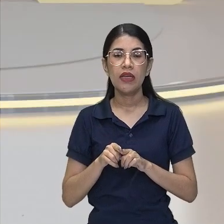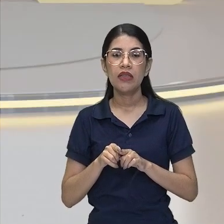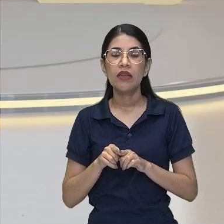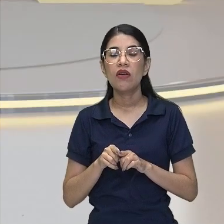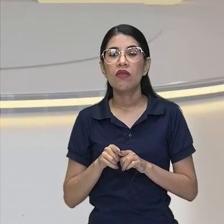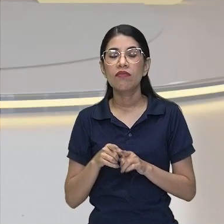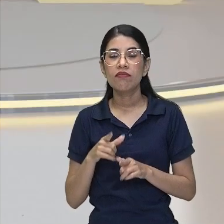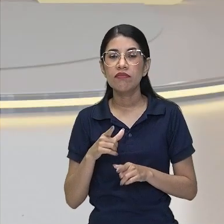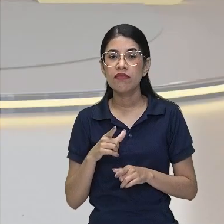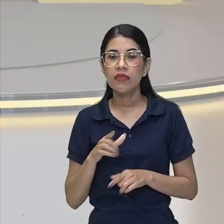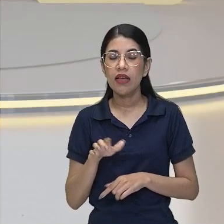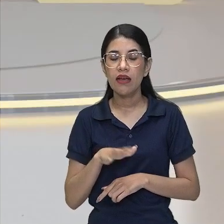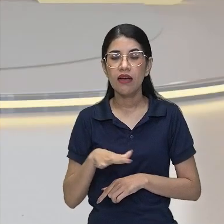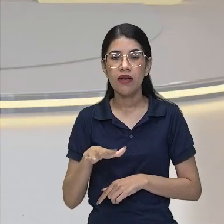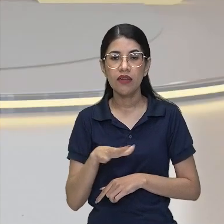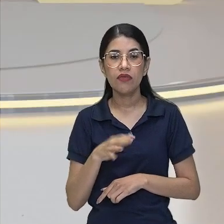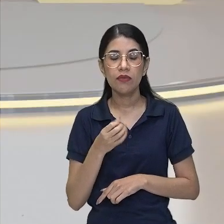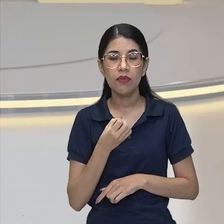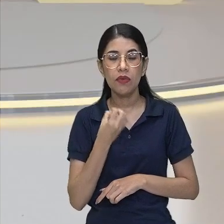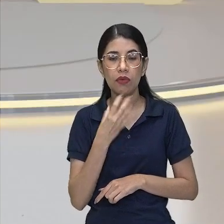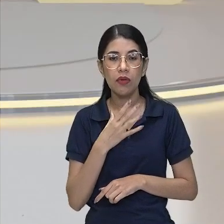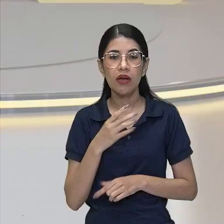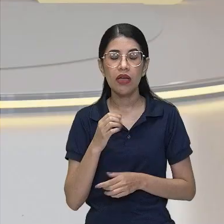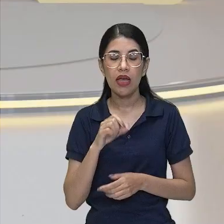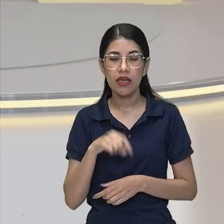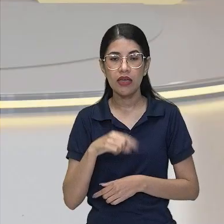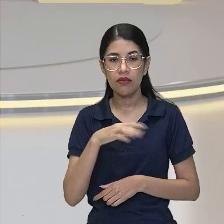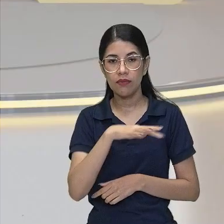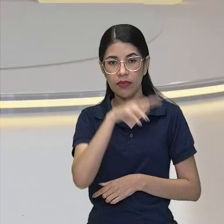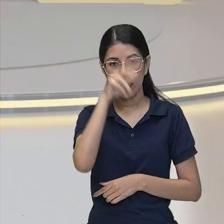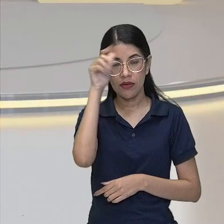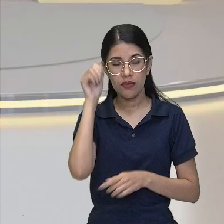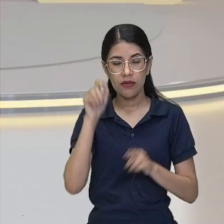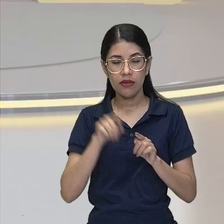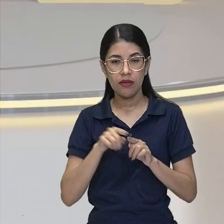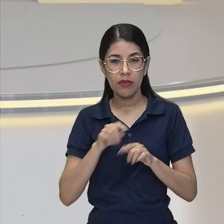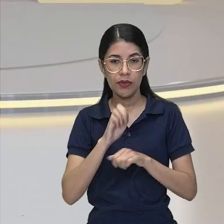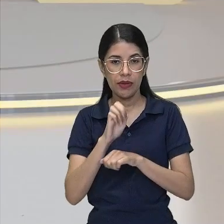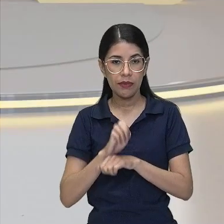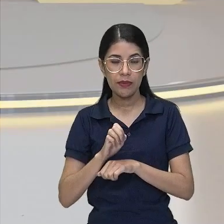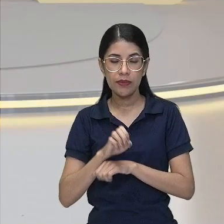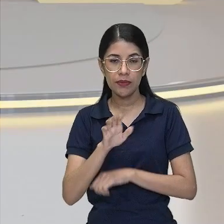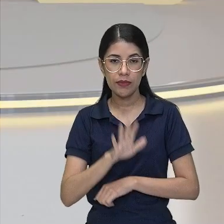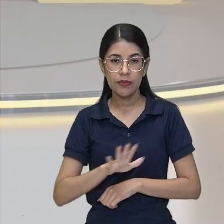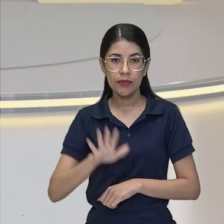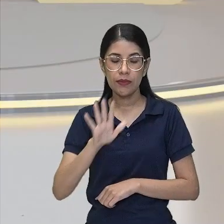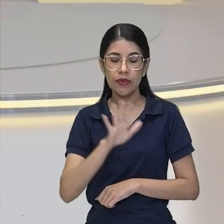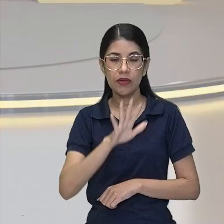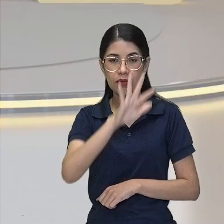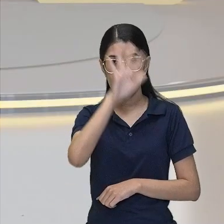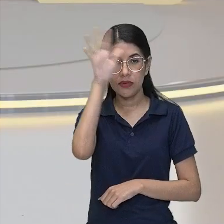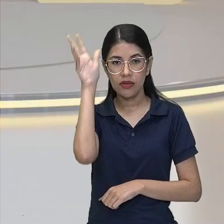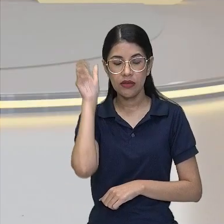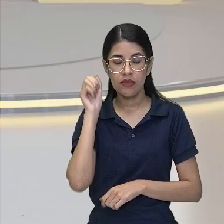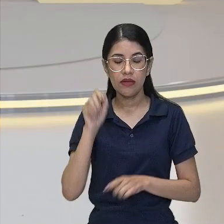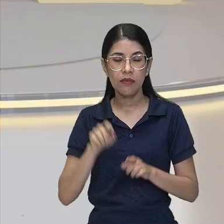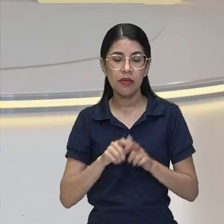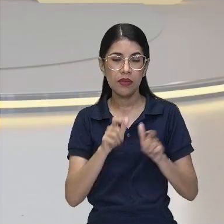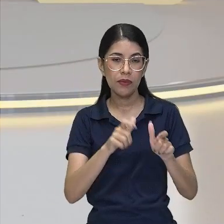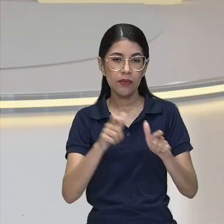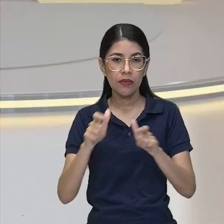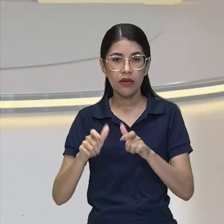absorvido pela capital amazonense, assim como o estado do Amazonas, né? E com certeza outras regiões